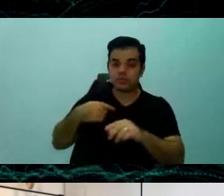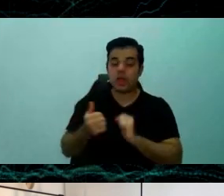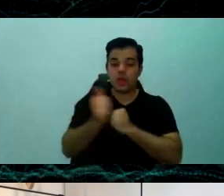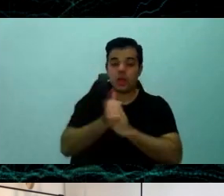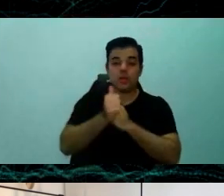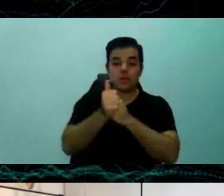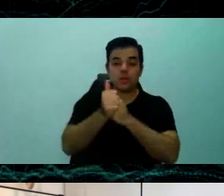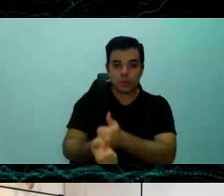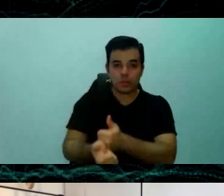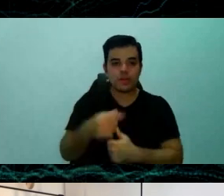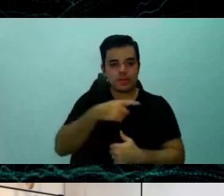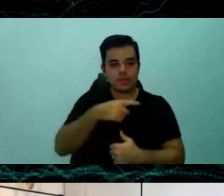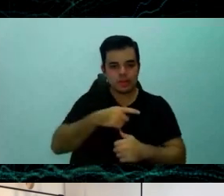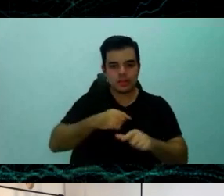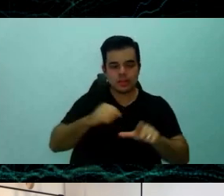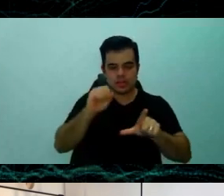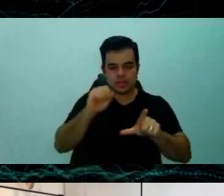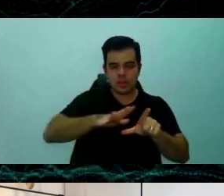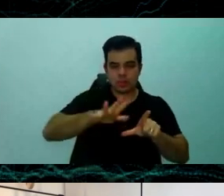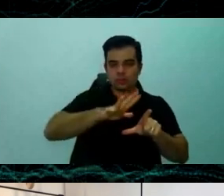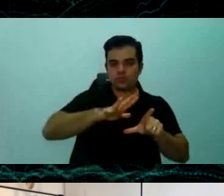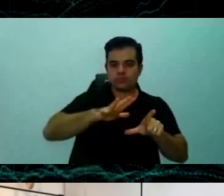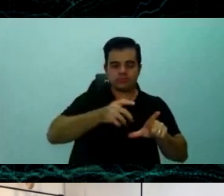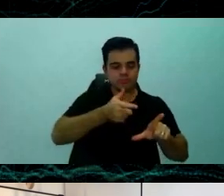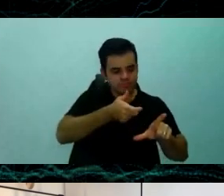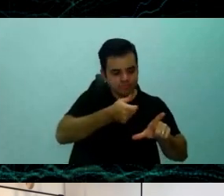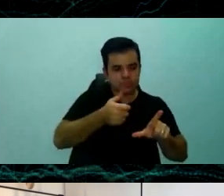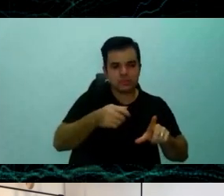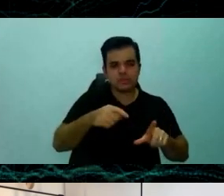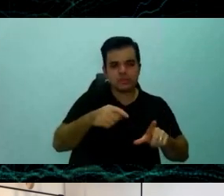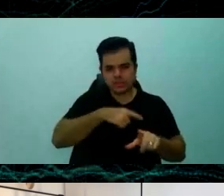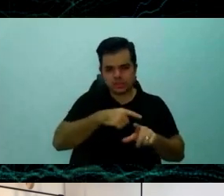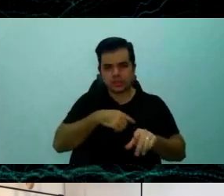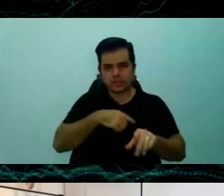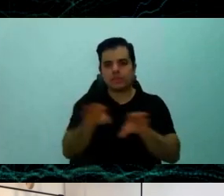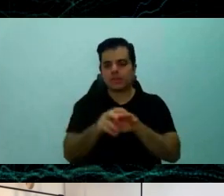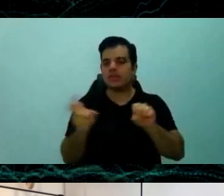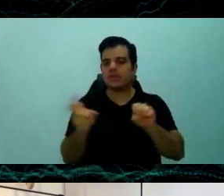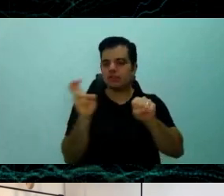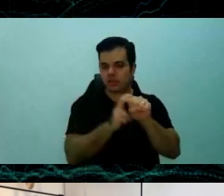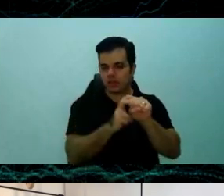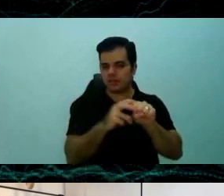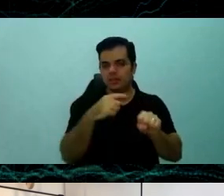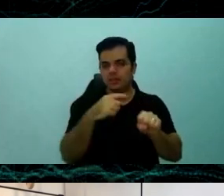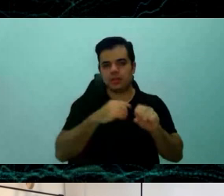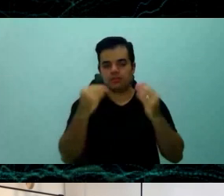tem esse QR Code aqui que vocês podem acompanhar. Mas também está lá no meu GitHub.